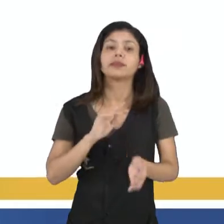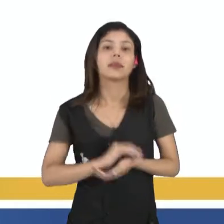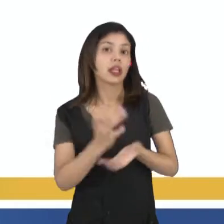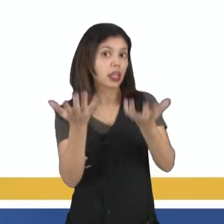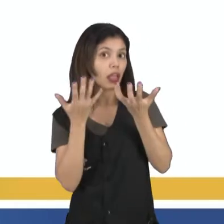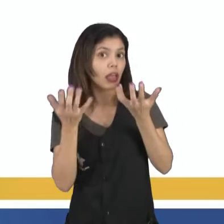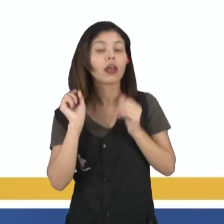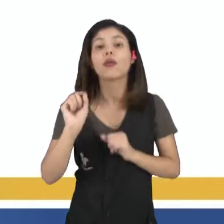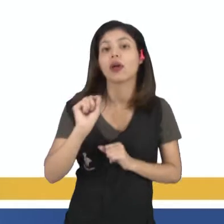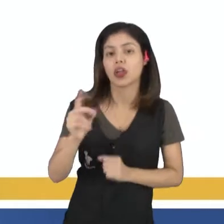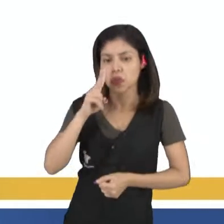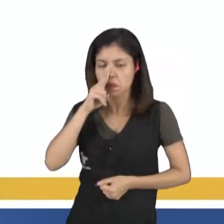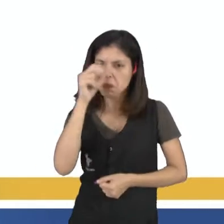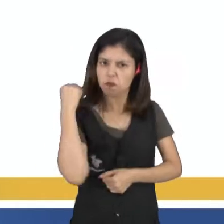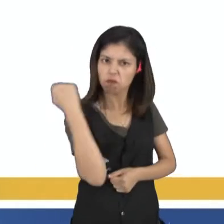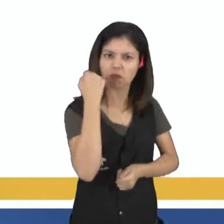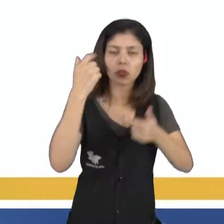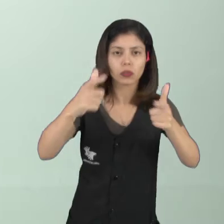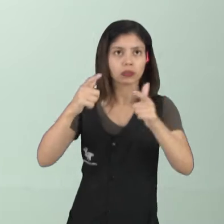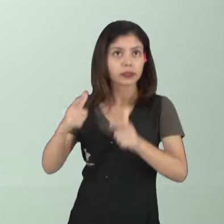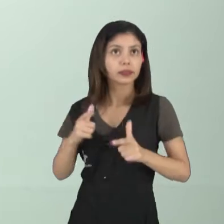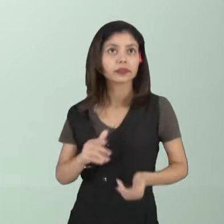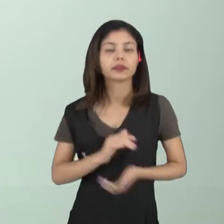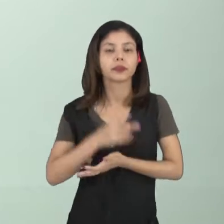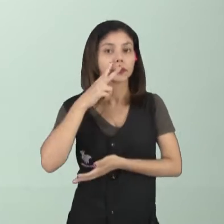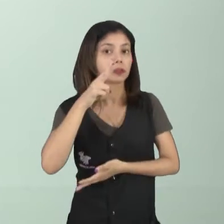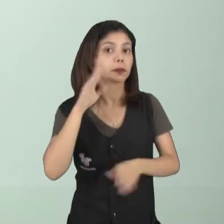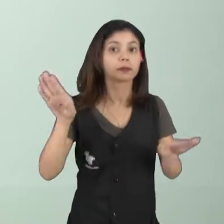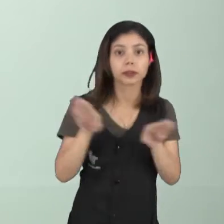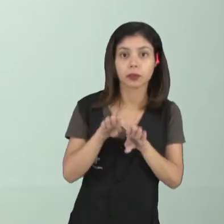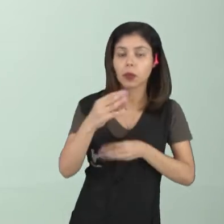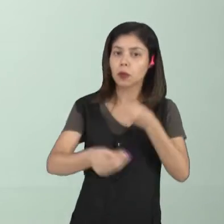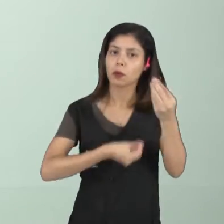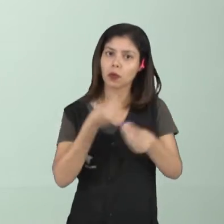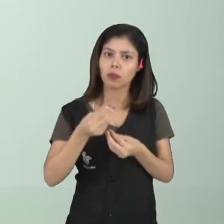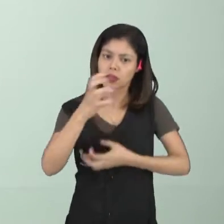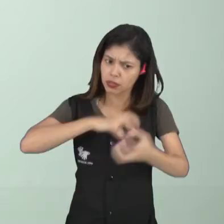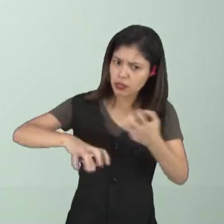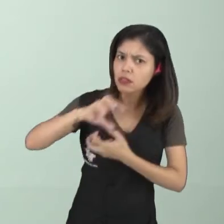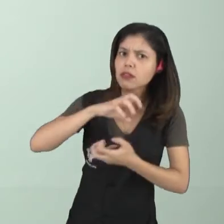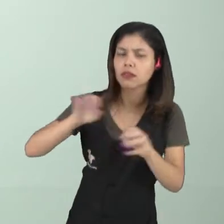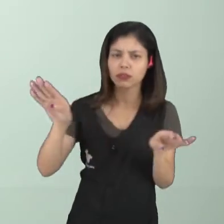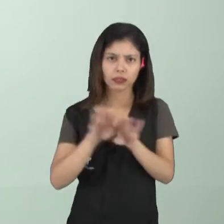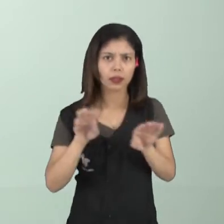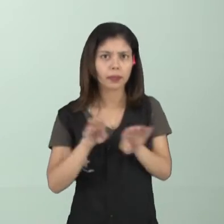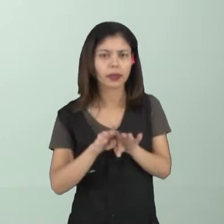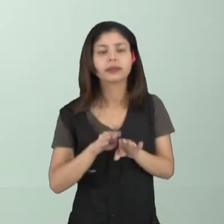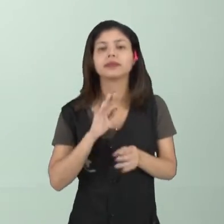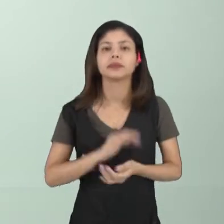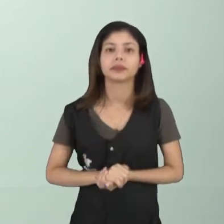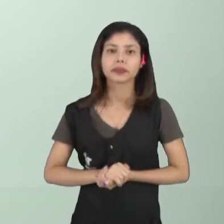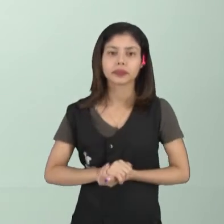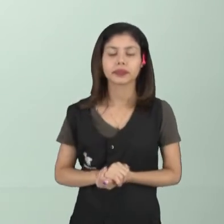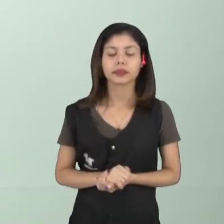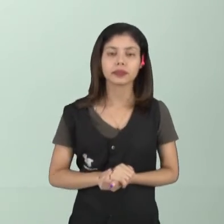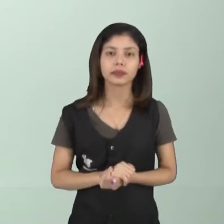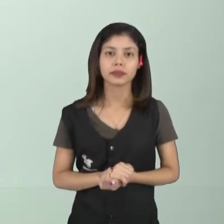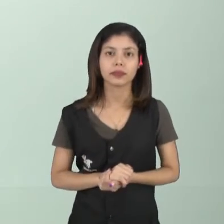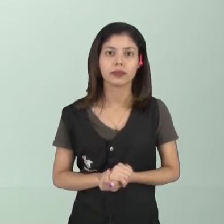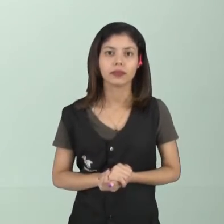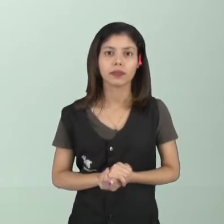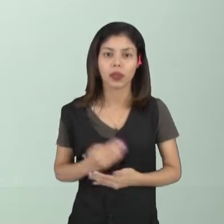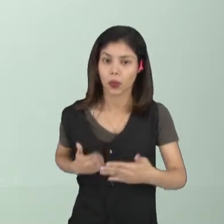eles queriam então usar esse poder local a gente viu também começa as revoltas nelas foram então assim